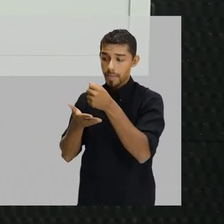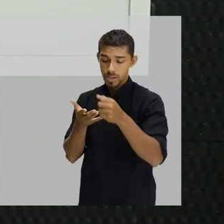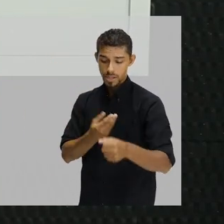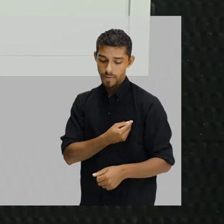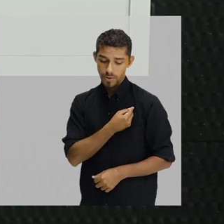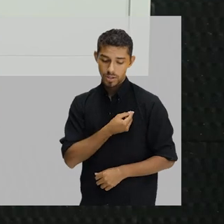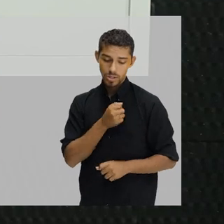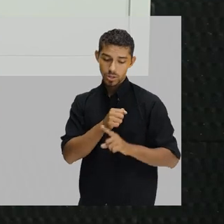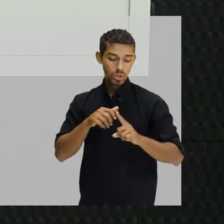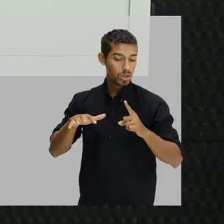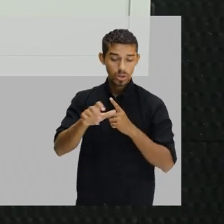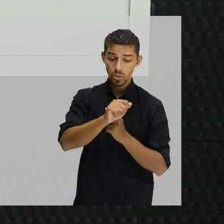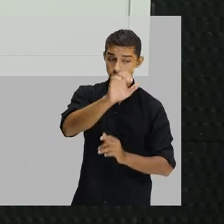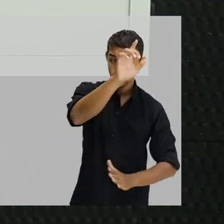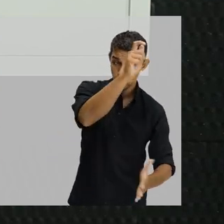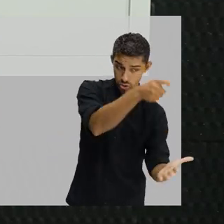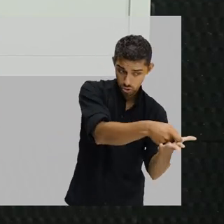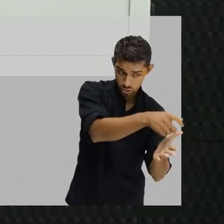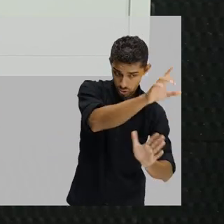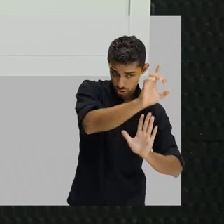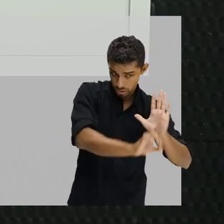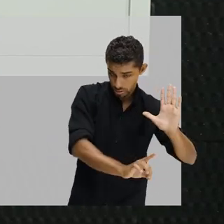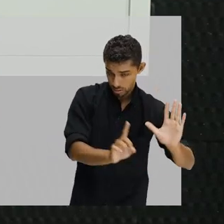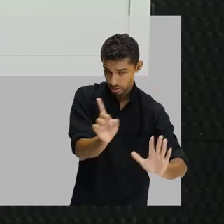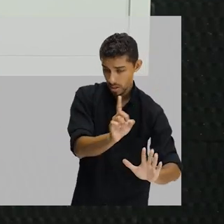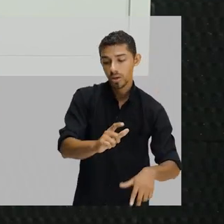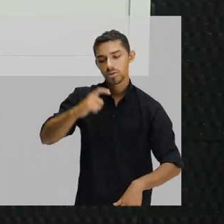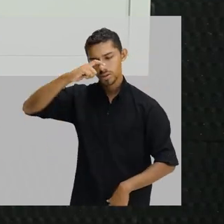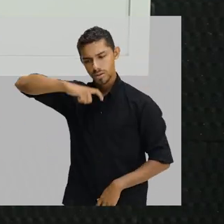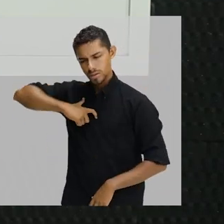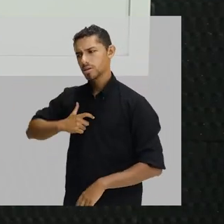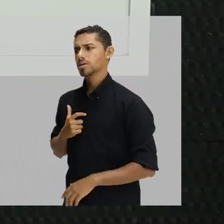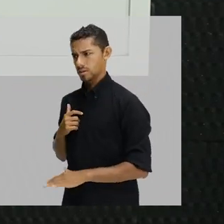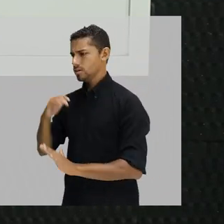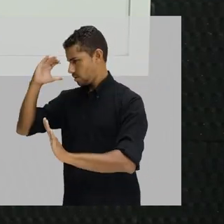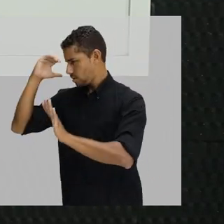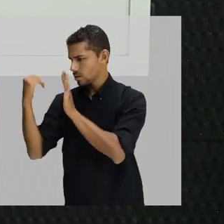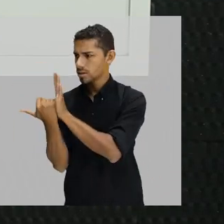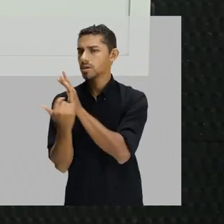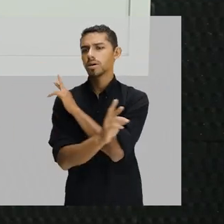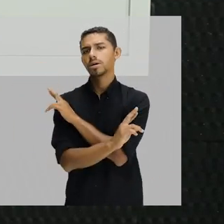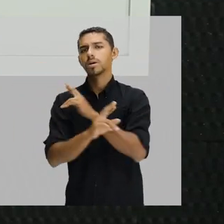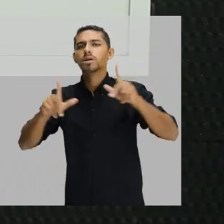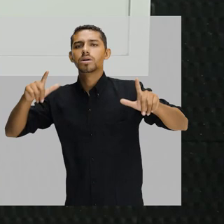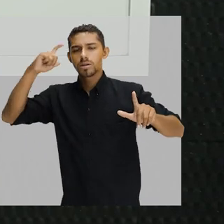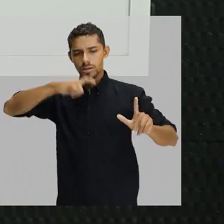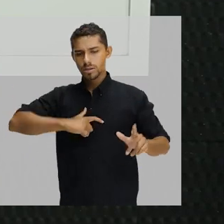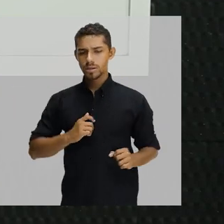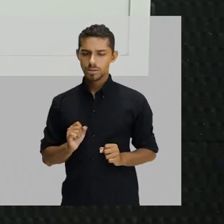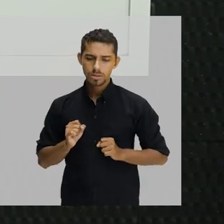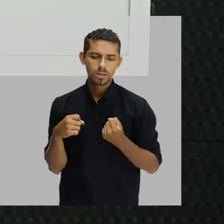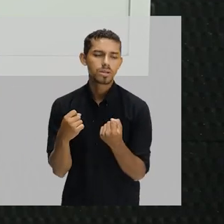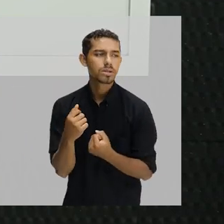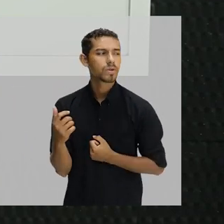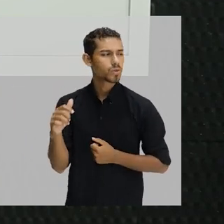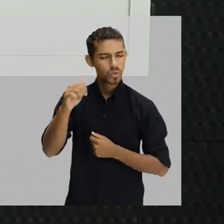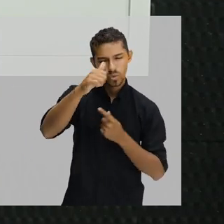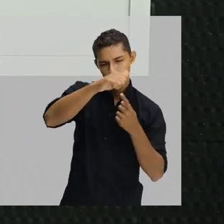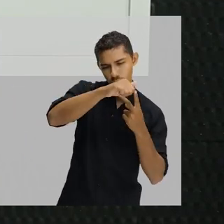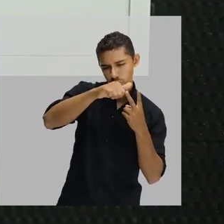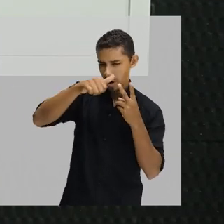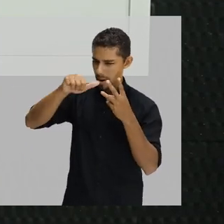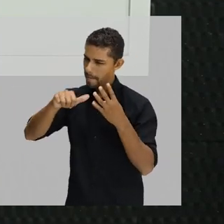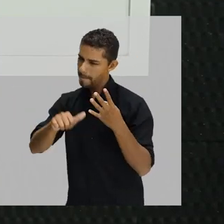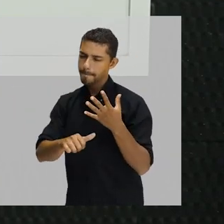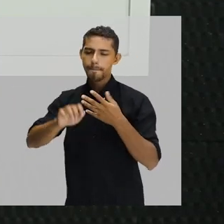social, não o direito, e sim o dever. Tá? E isso é uma mudança que você só vai perceber quando você analisa